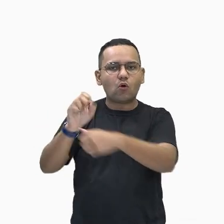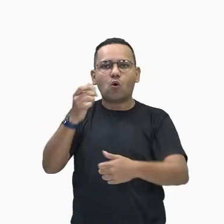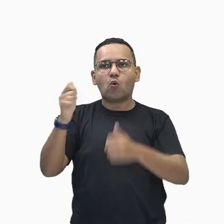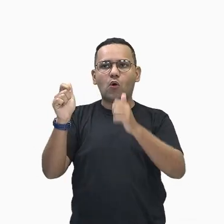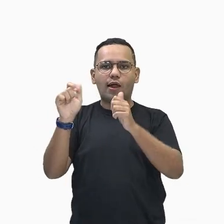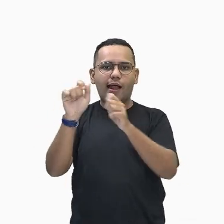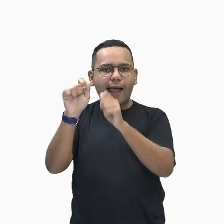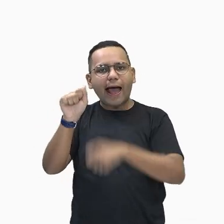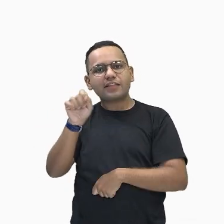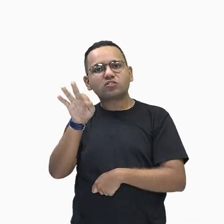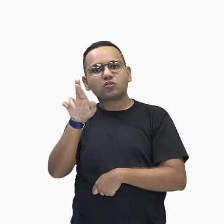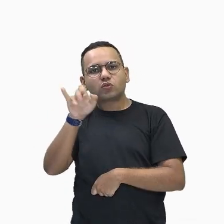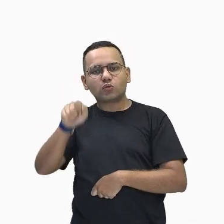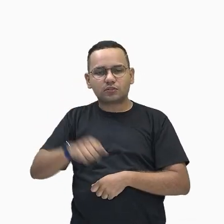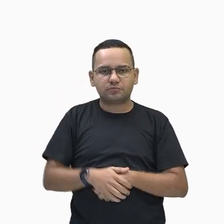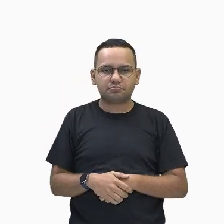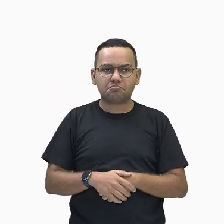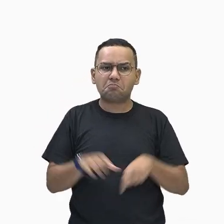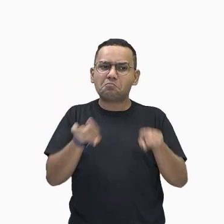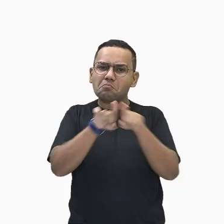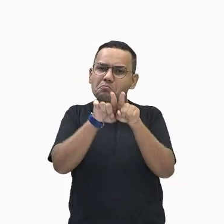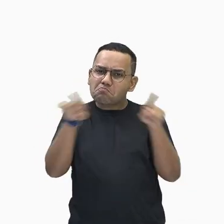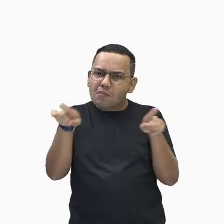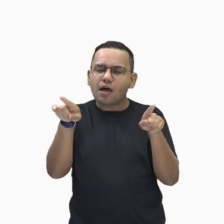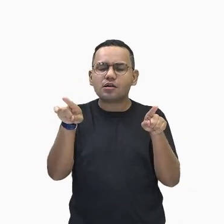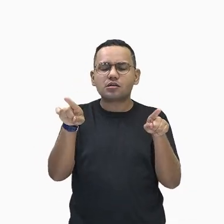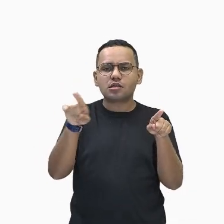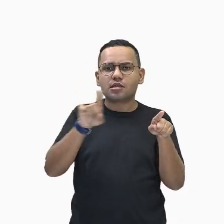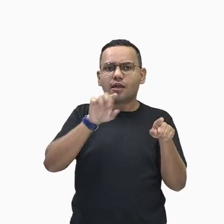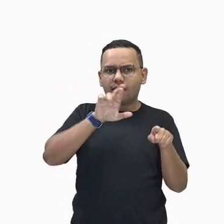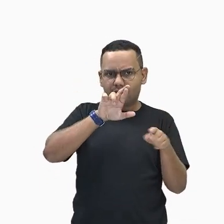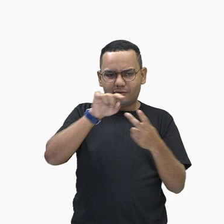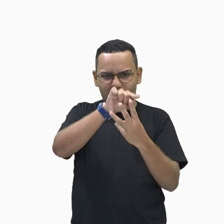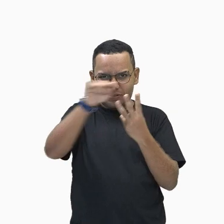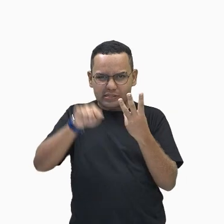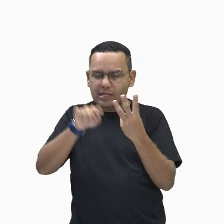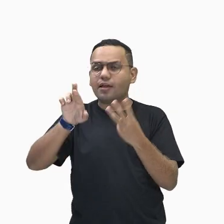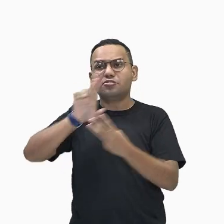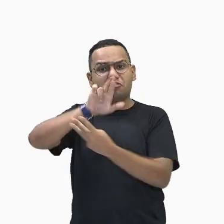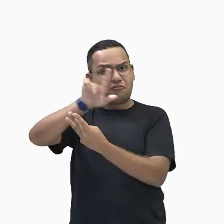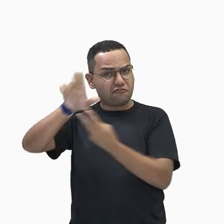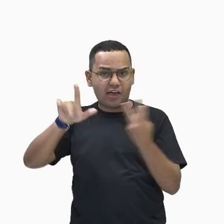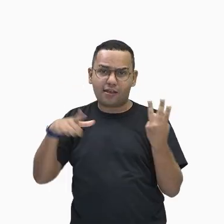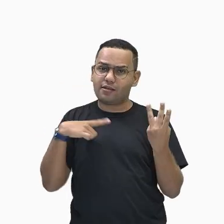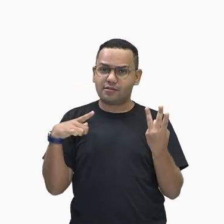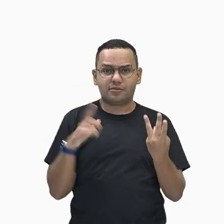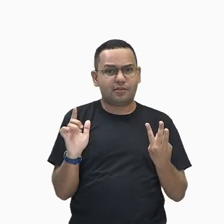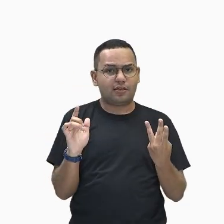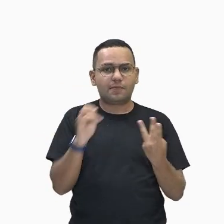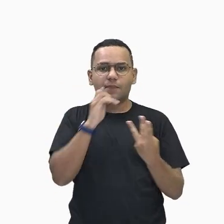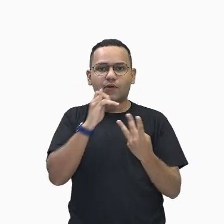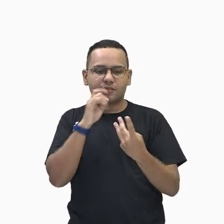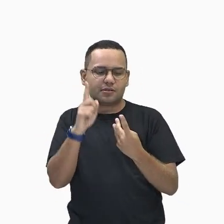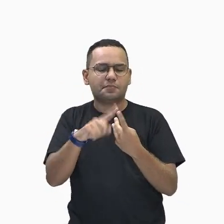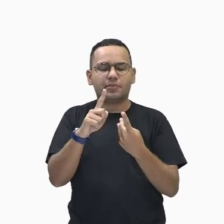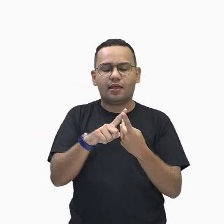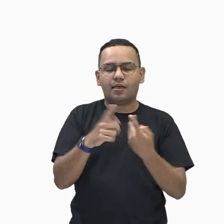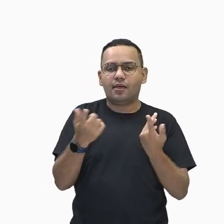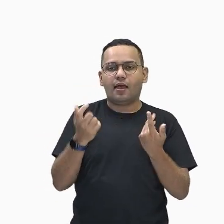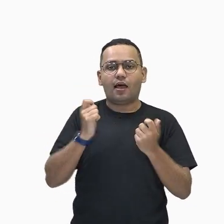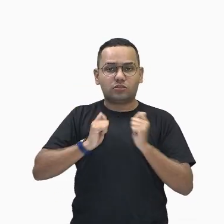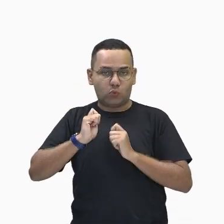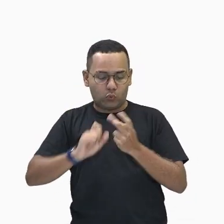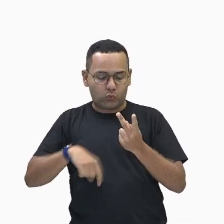um ritmo de vida completamente diferente do nosso Então e e tem às vezes alguns t e